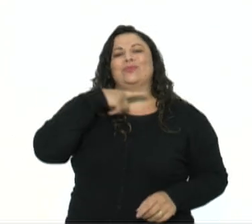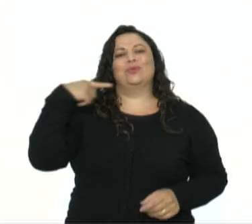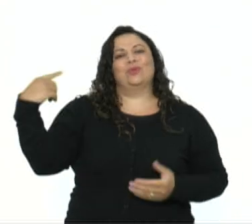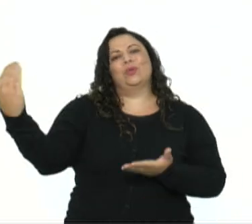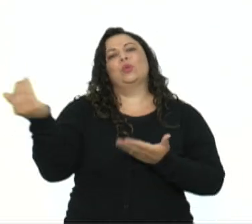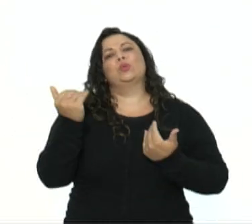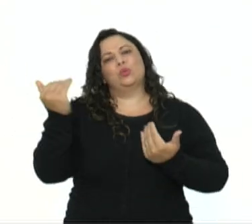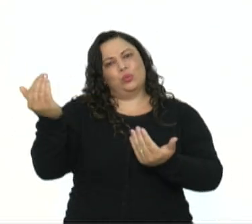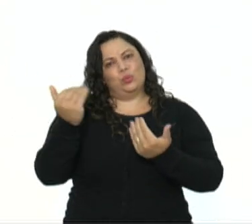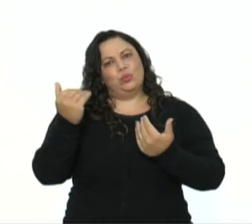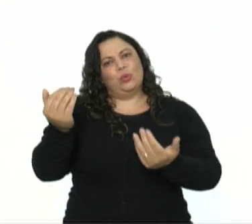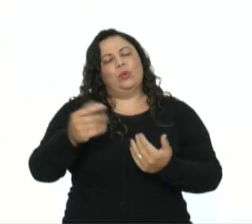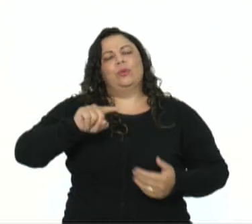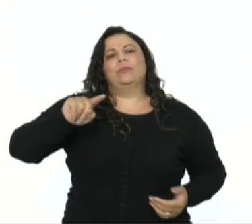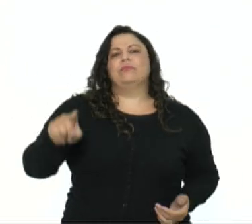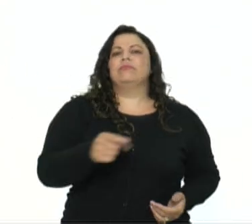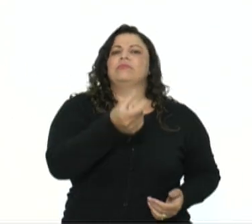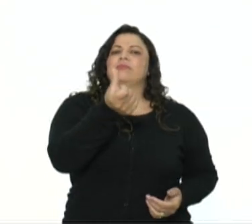em